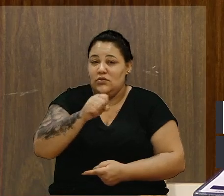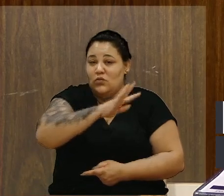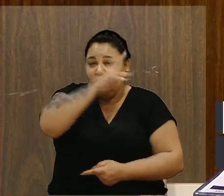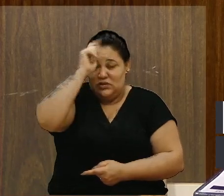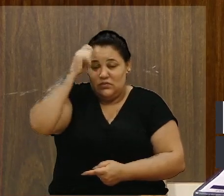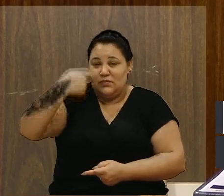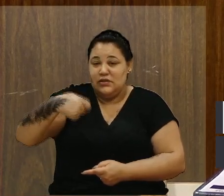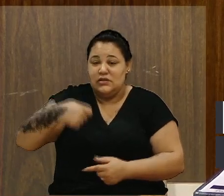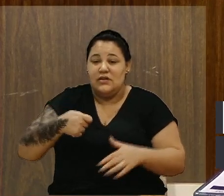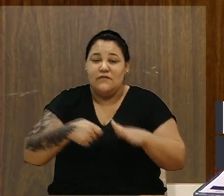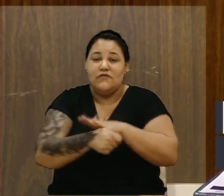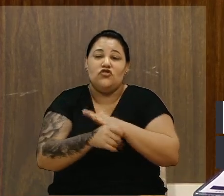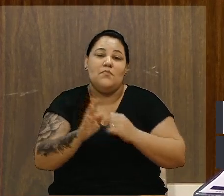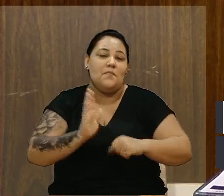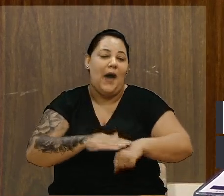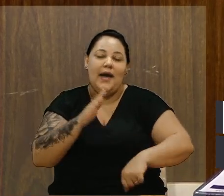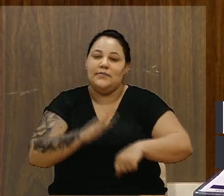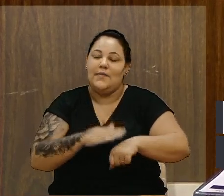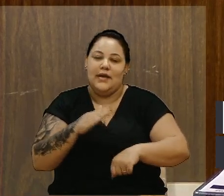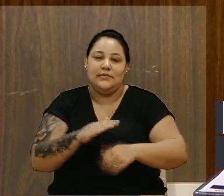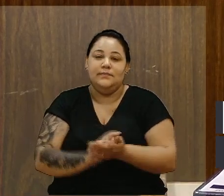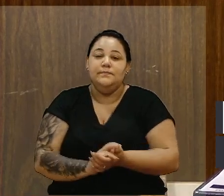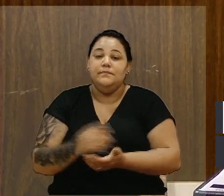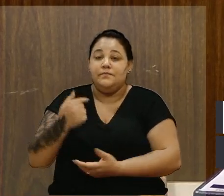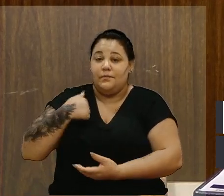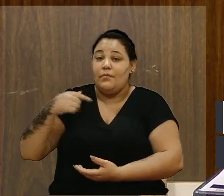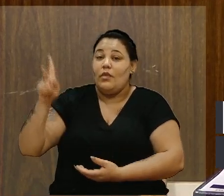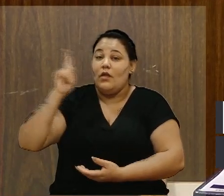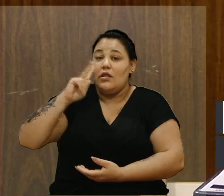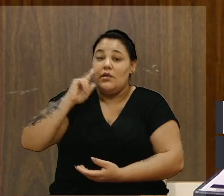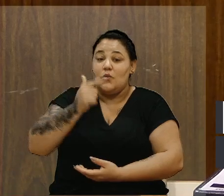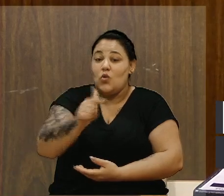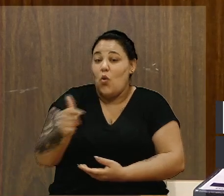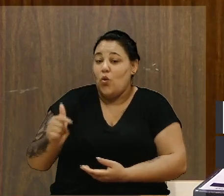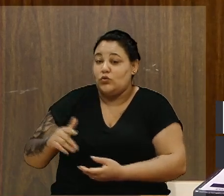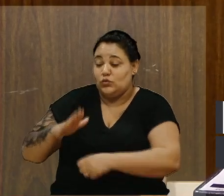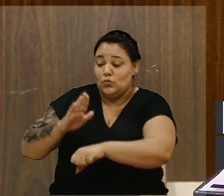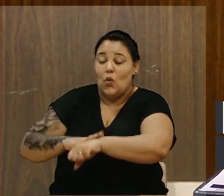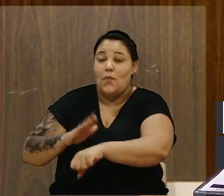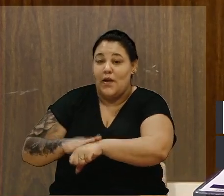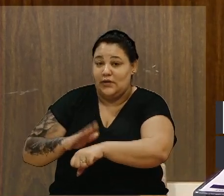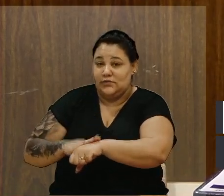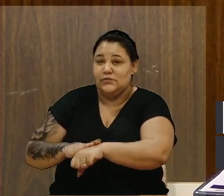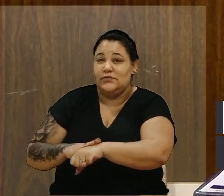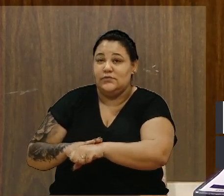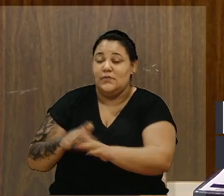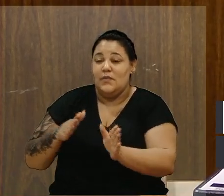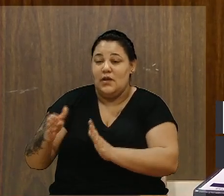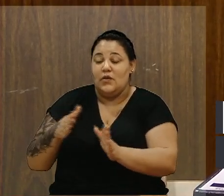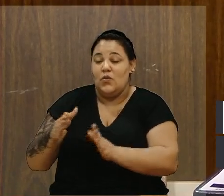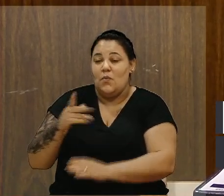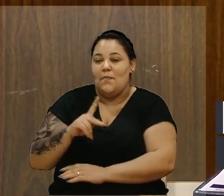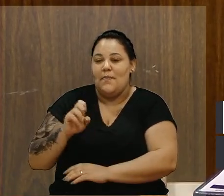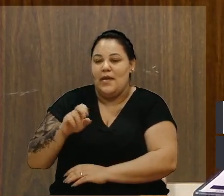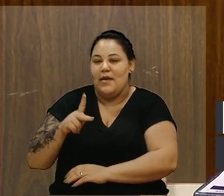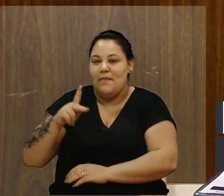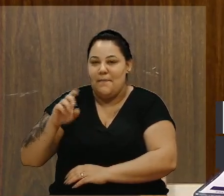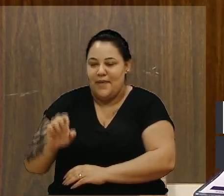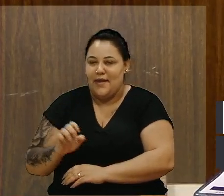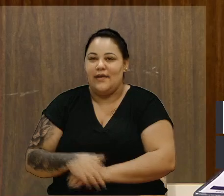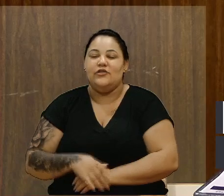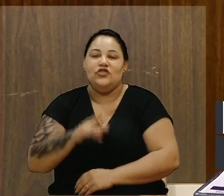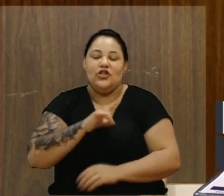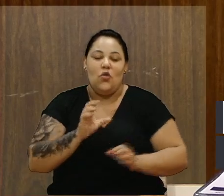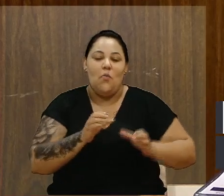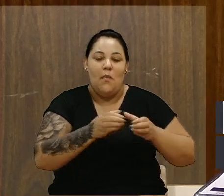mais. Eu lembro, em outras épocas, ainda no governo do Pepe Vargas, que tinha o desfile do Bloco A,